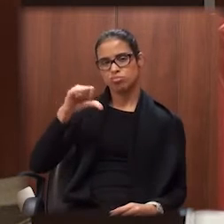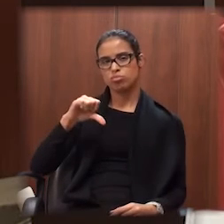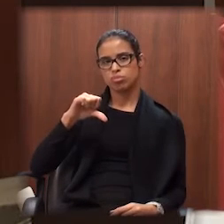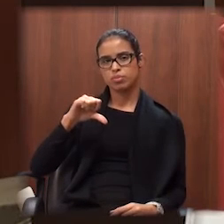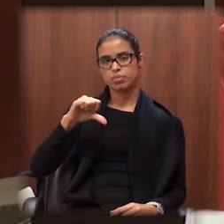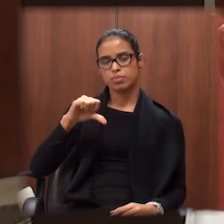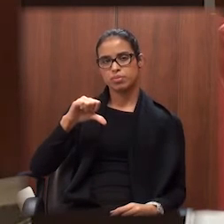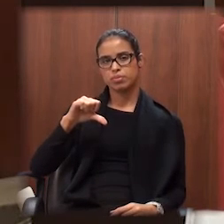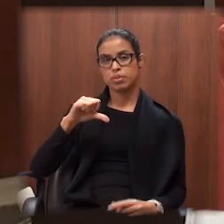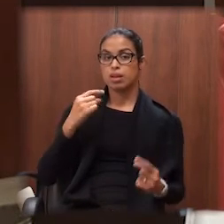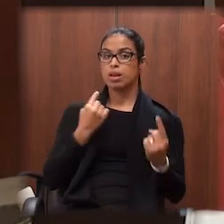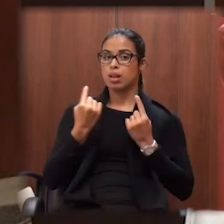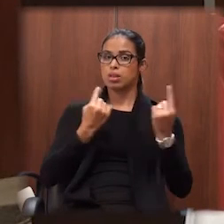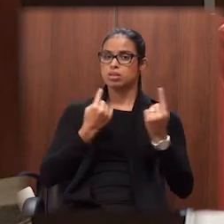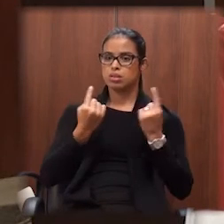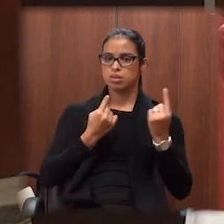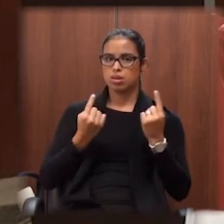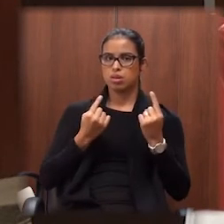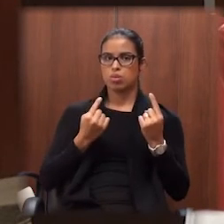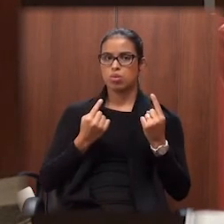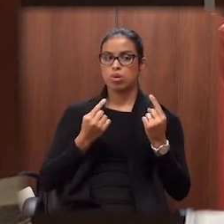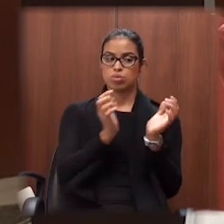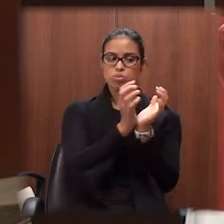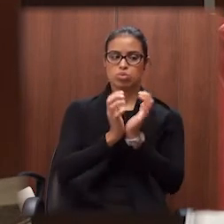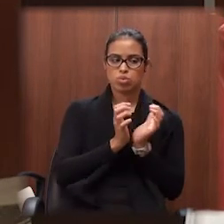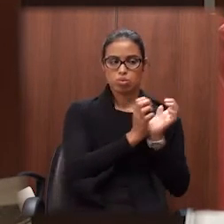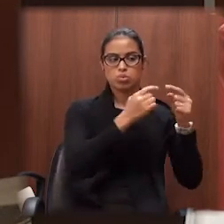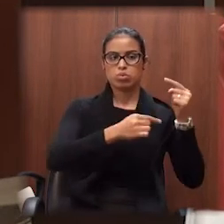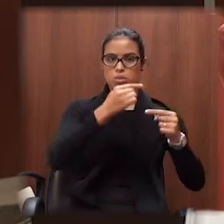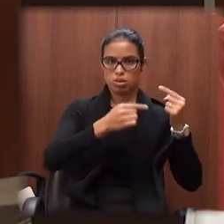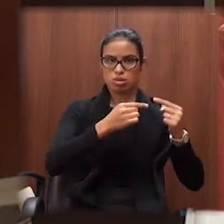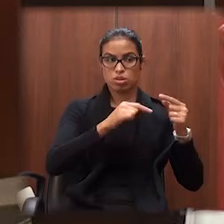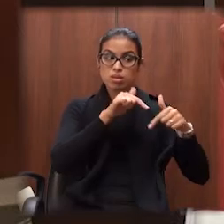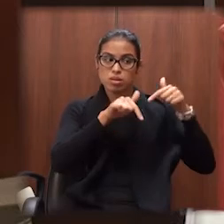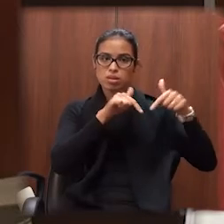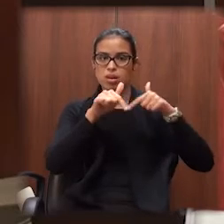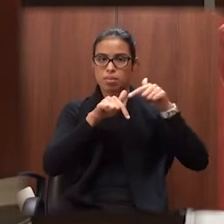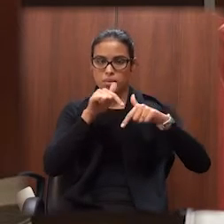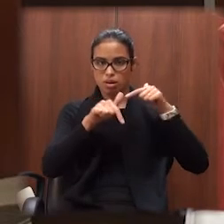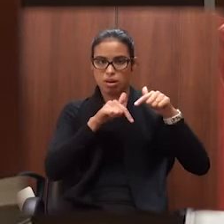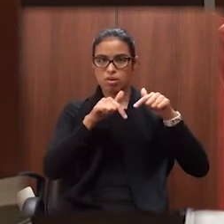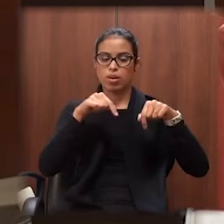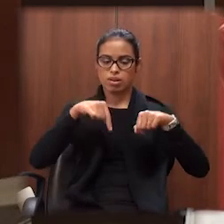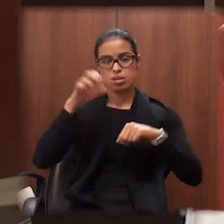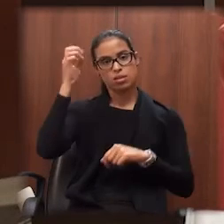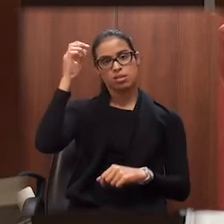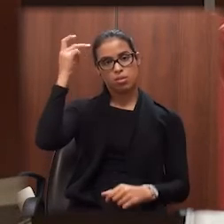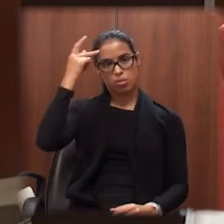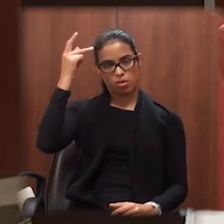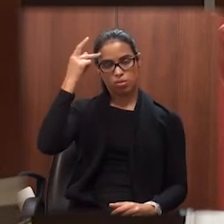pessimista em relação às forças políticas que atuam no estado de São